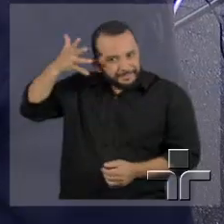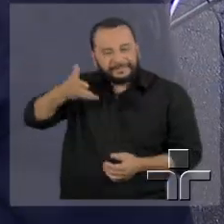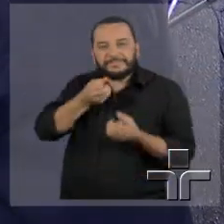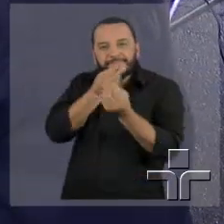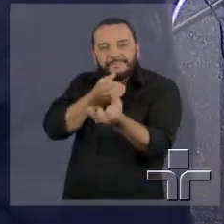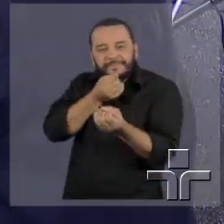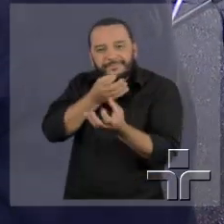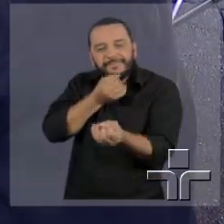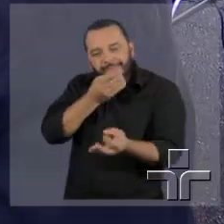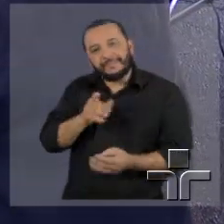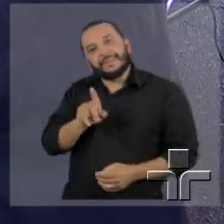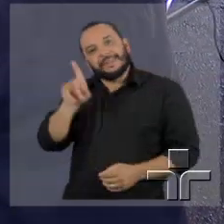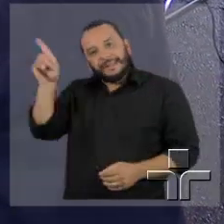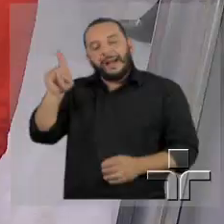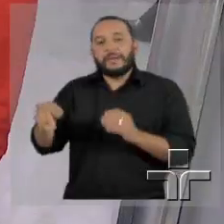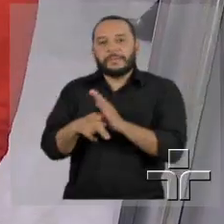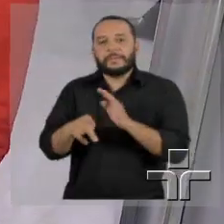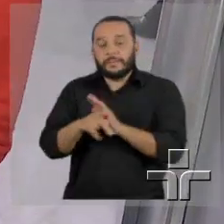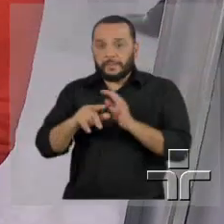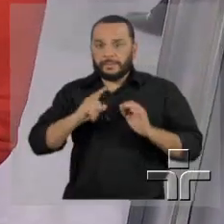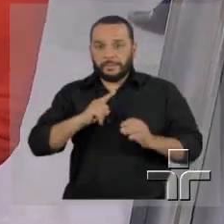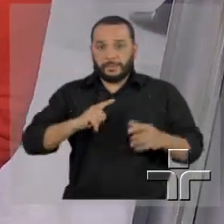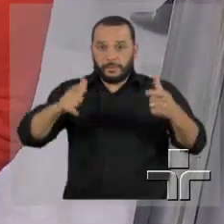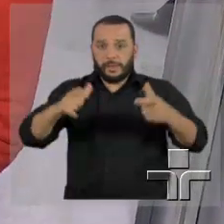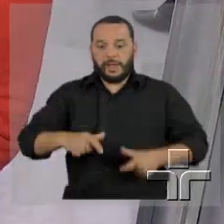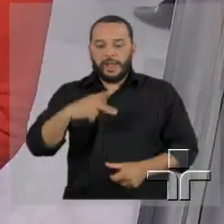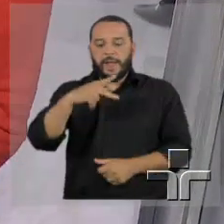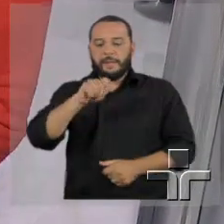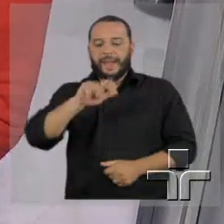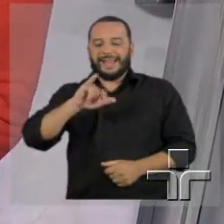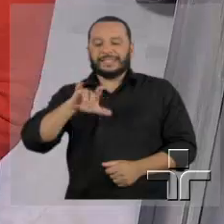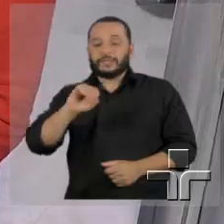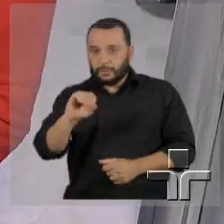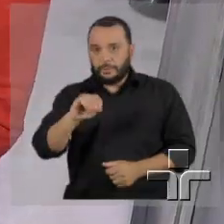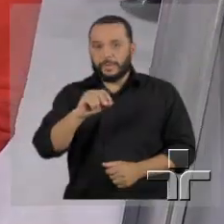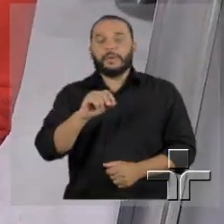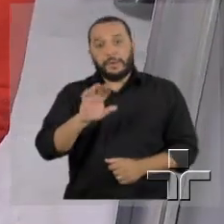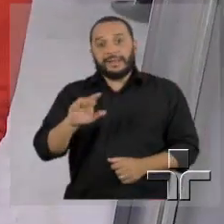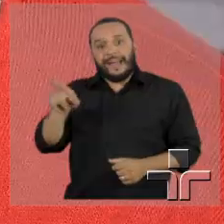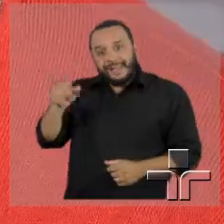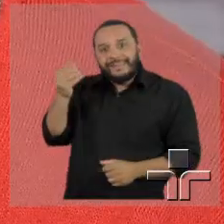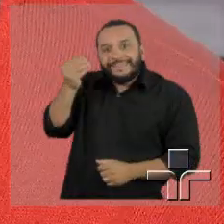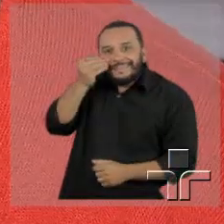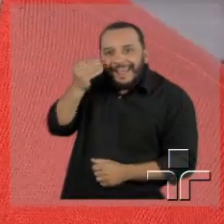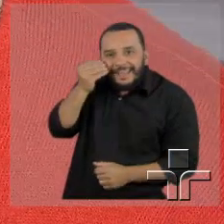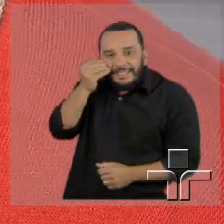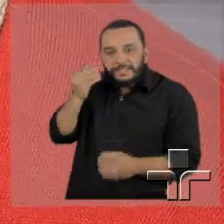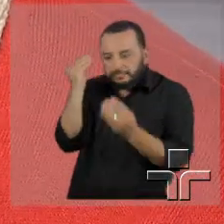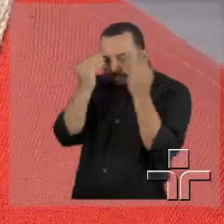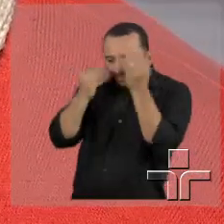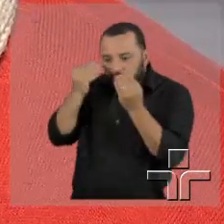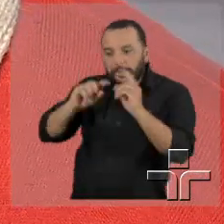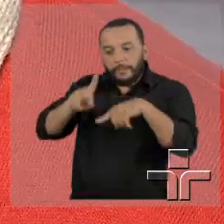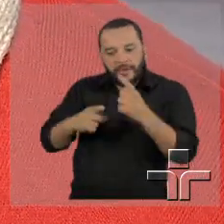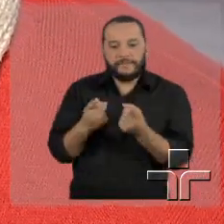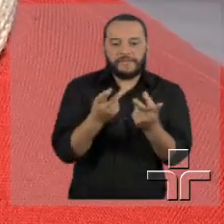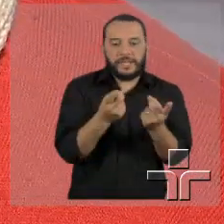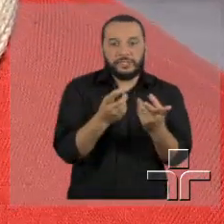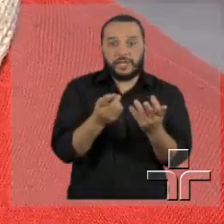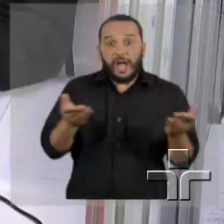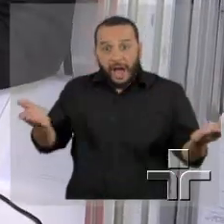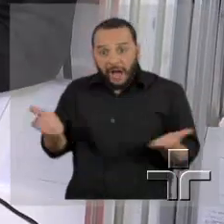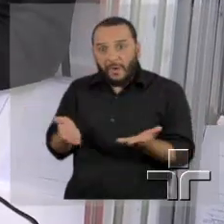no Palácio dos Bandeirantes. Gleides testa produtos de beleza para depois vendê-los. Ela já saiu da informalidade e